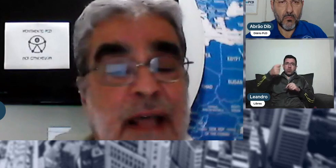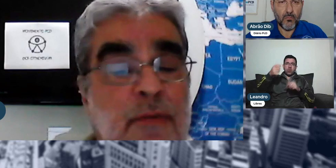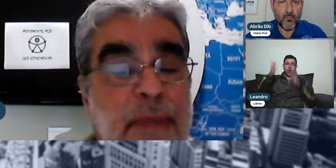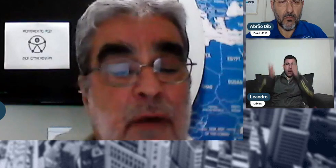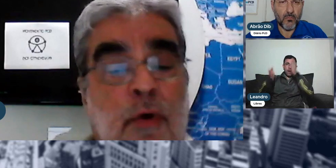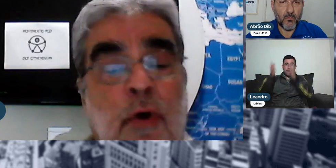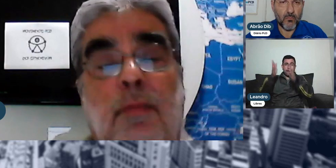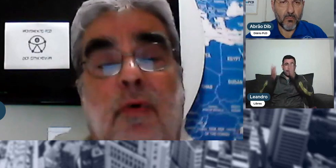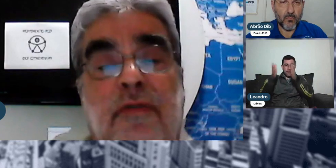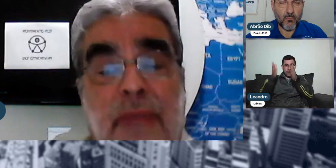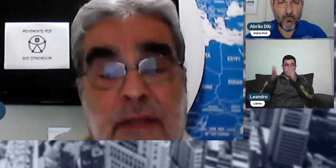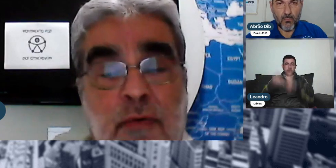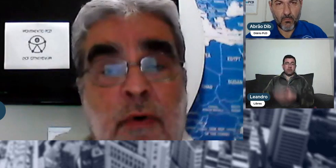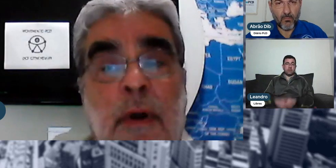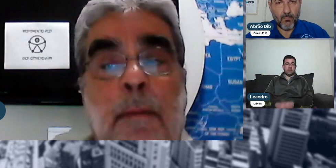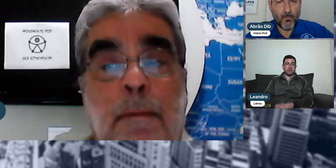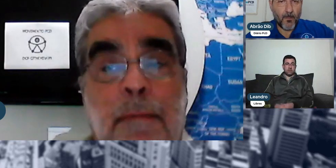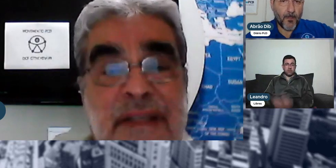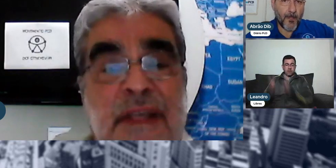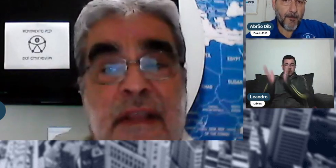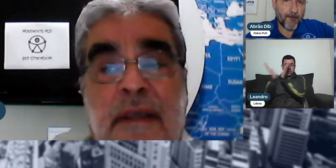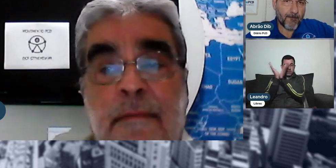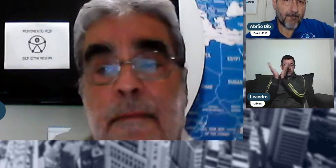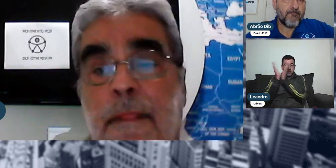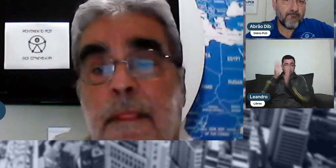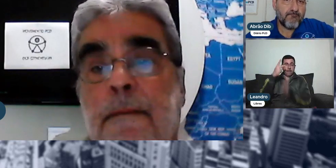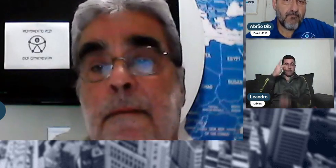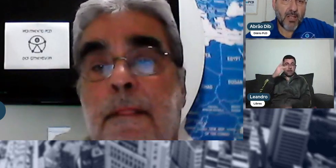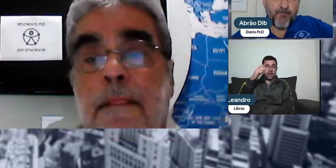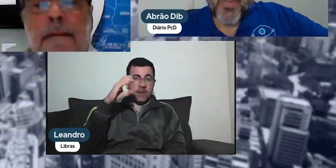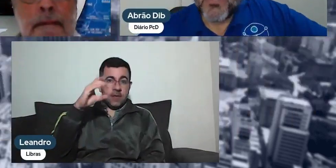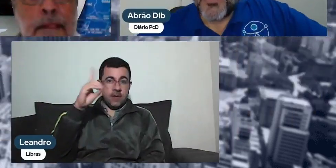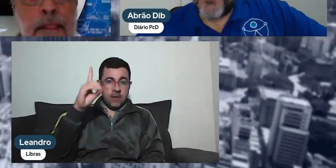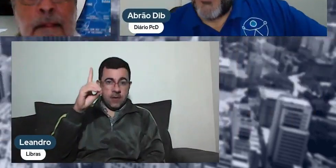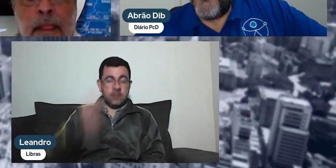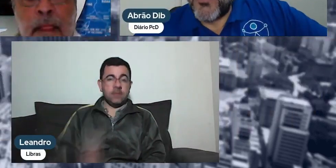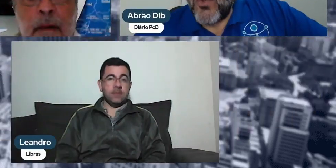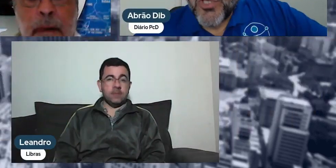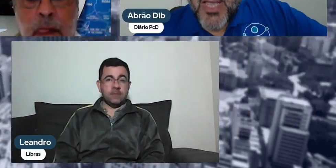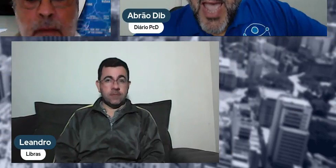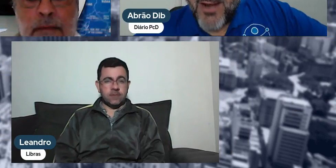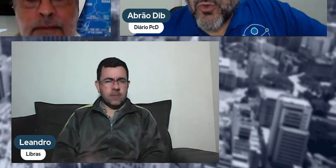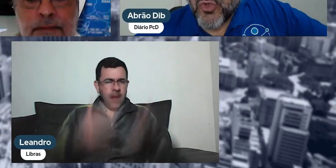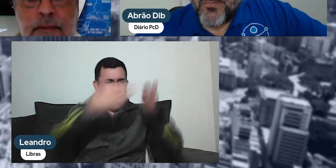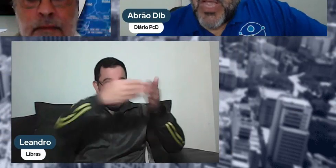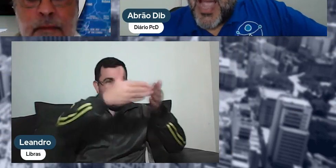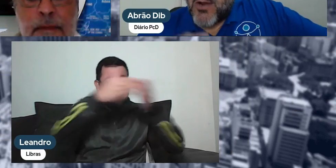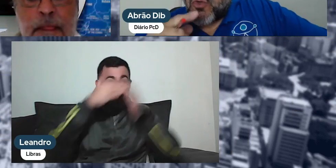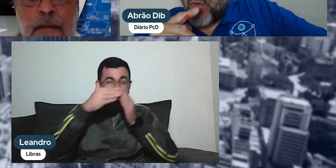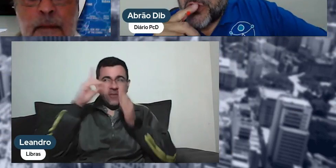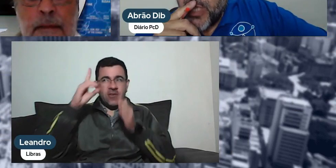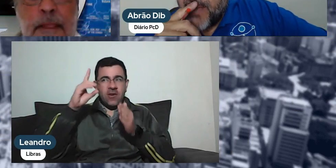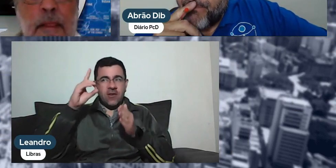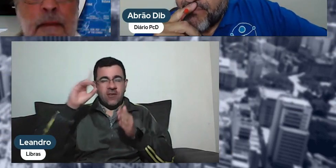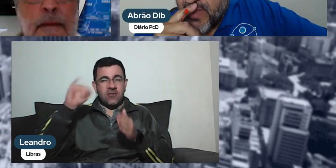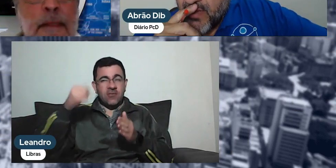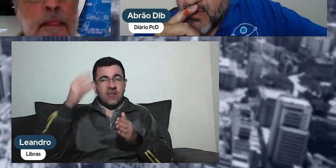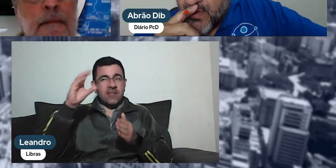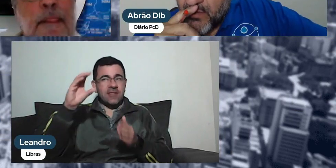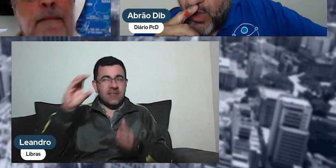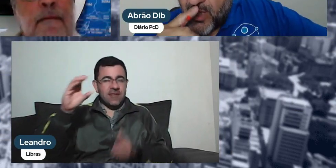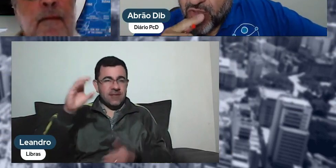utilizado pelo Movimento PCD. Seja bem-vindo, José Carlos. José Carlos, você,